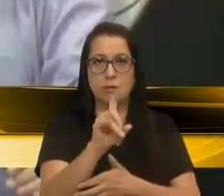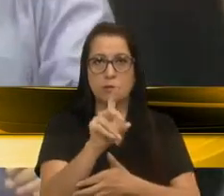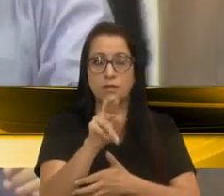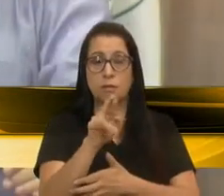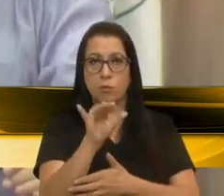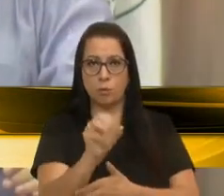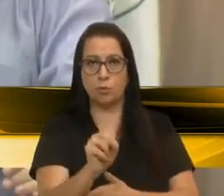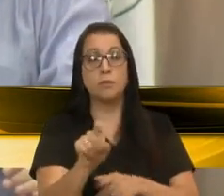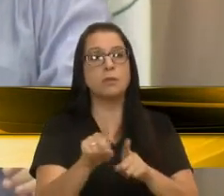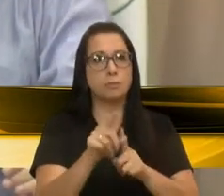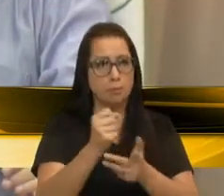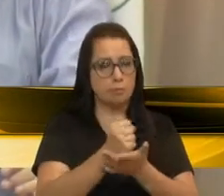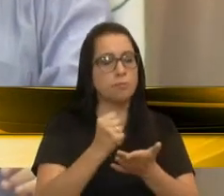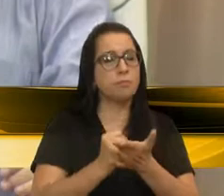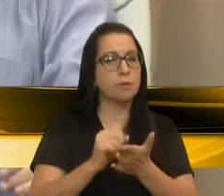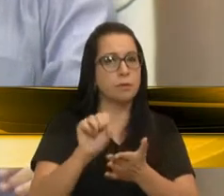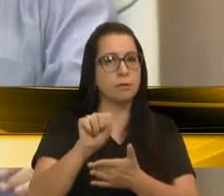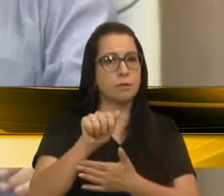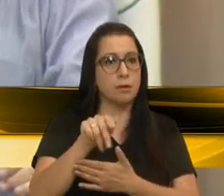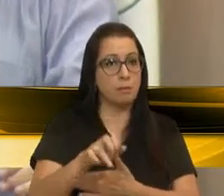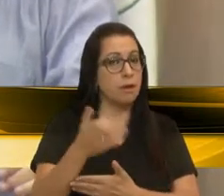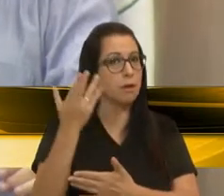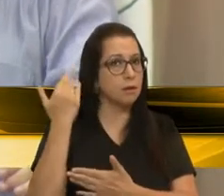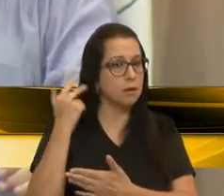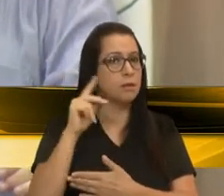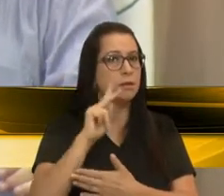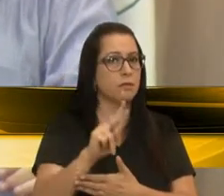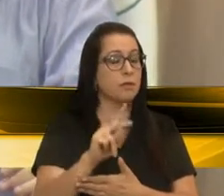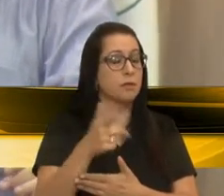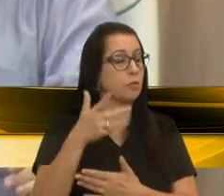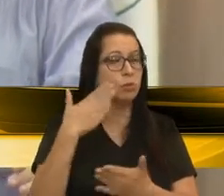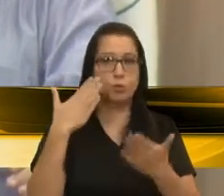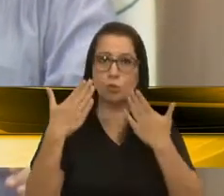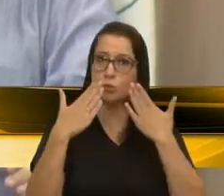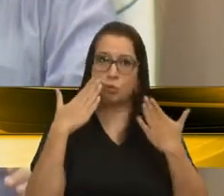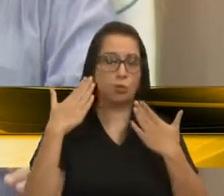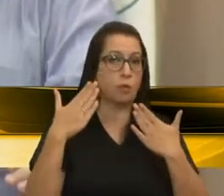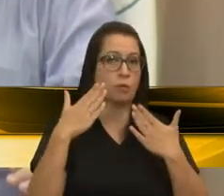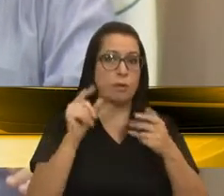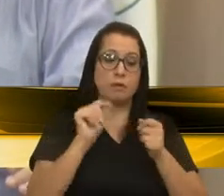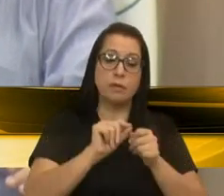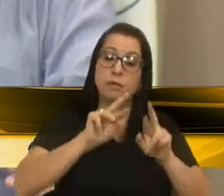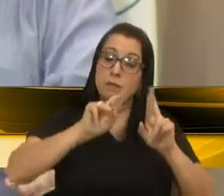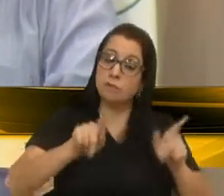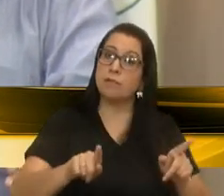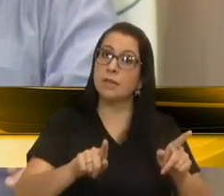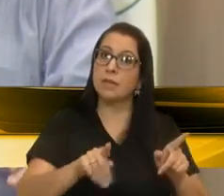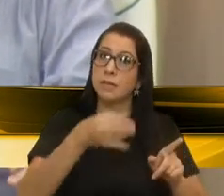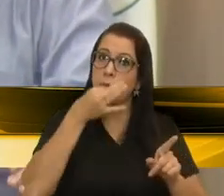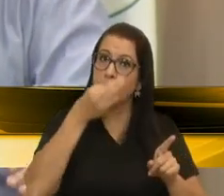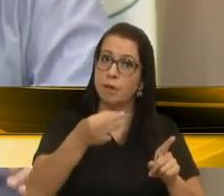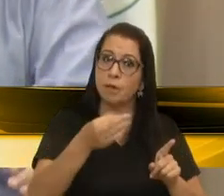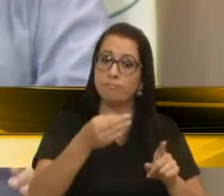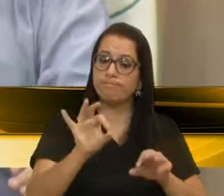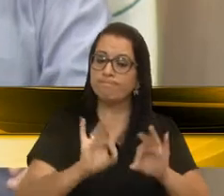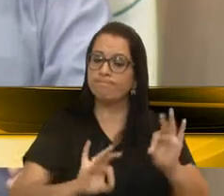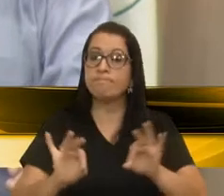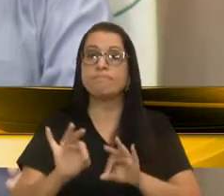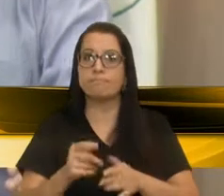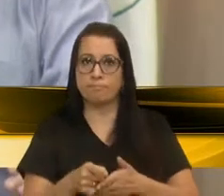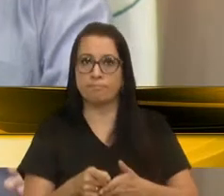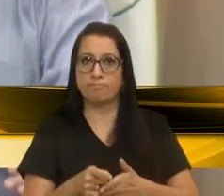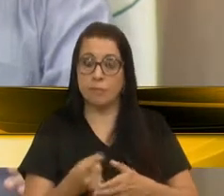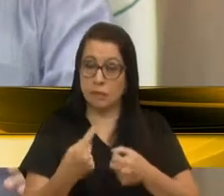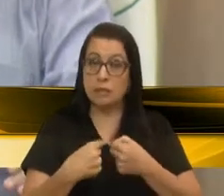contratado pelo SAMAI à época, eles, sem dúvida nenhuma, fizeram a diferença do ponto de vista do planejamento